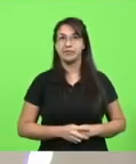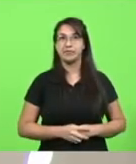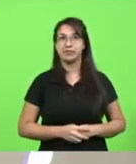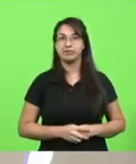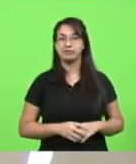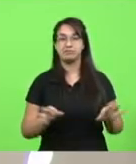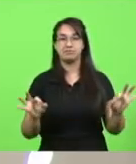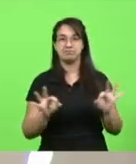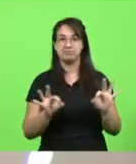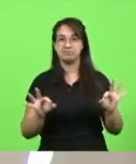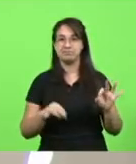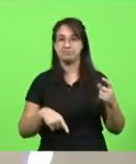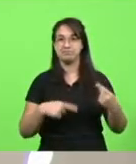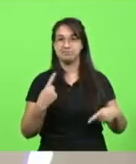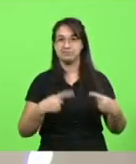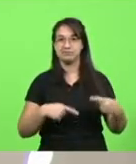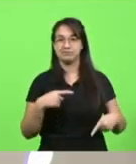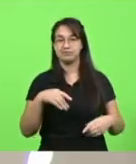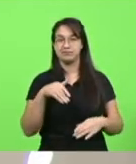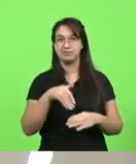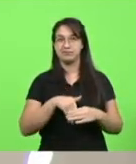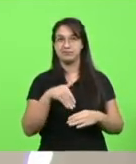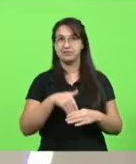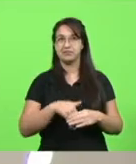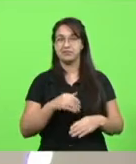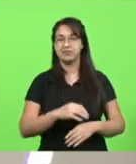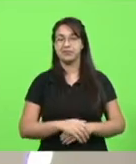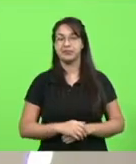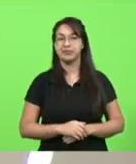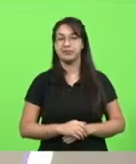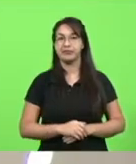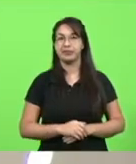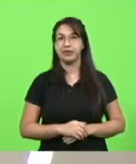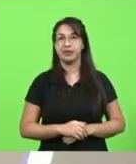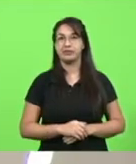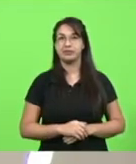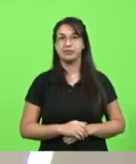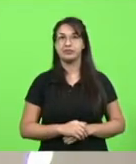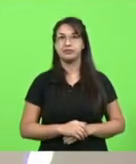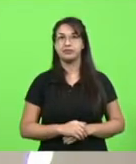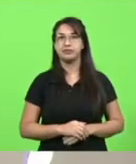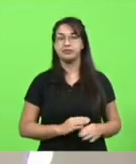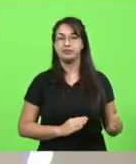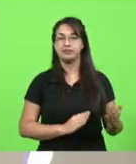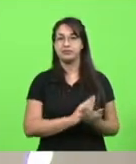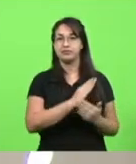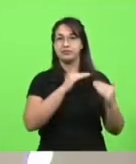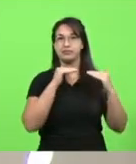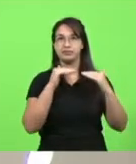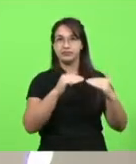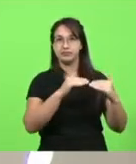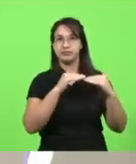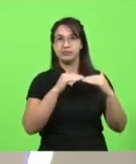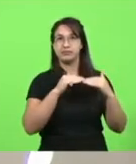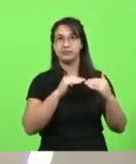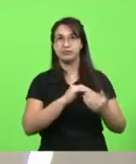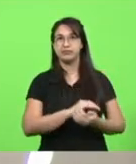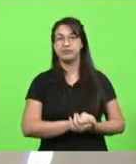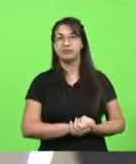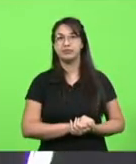Não havendo quem queira discutir, em votação. Deputados que aprovam, permaneçam como se encontram. Aprovado por